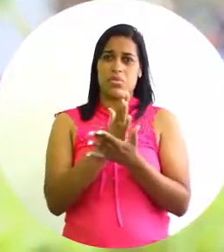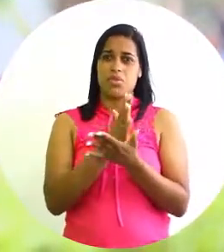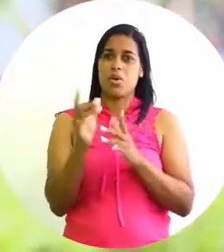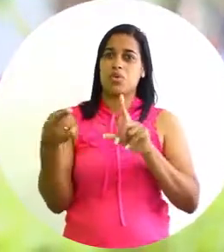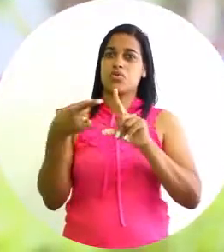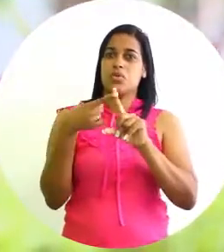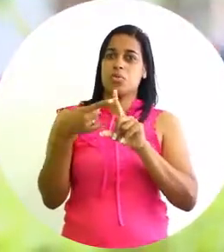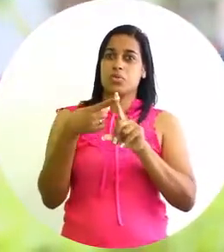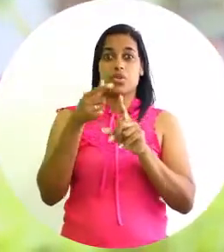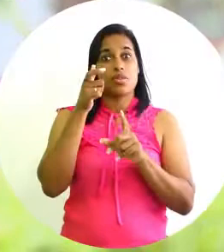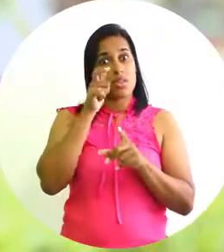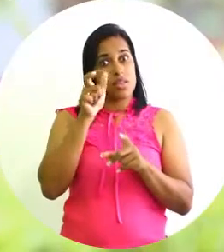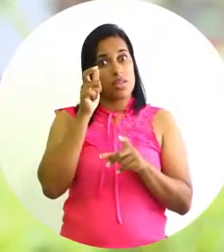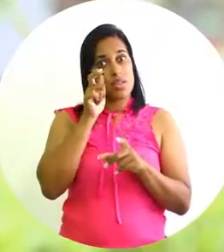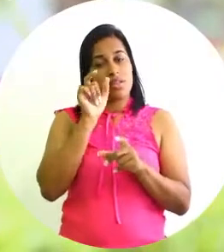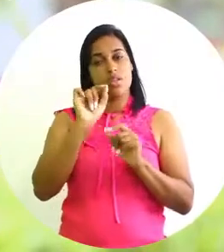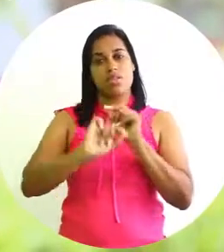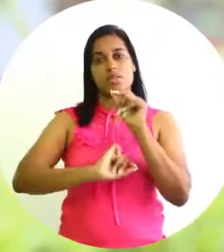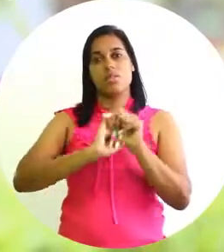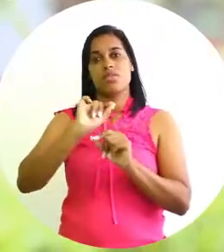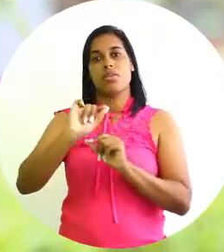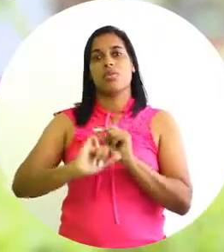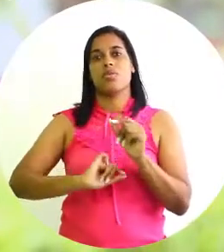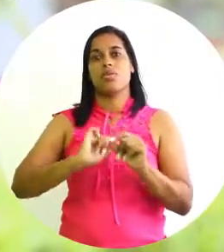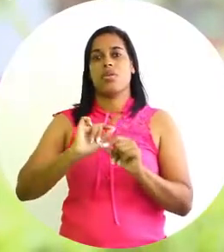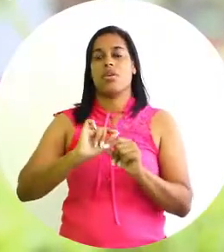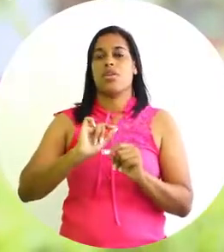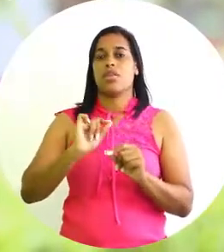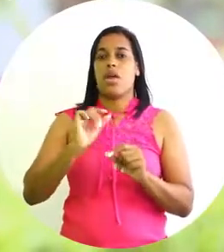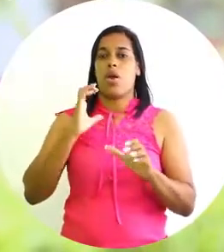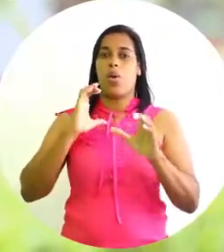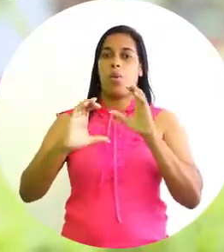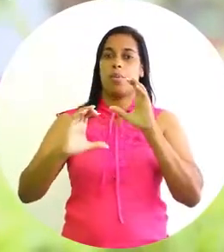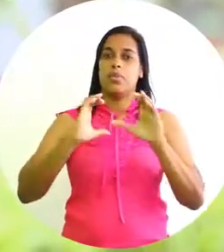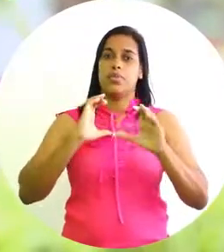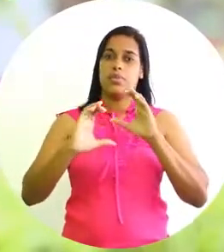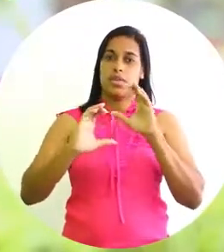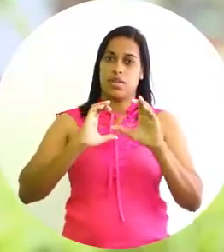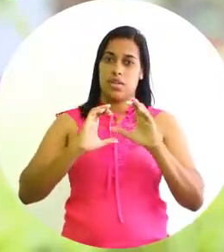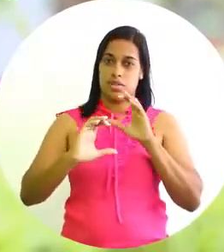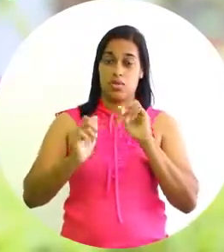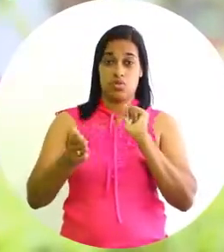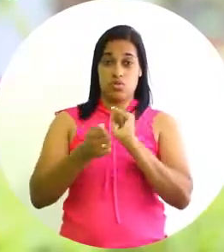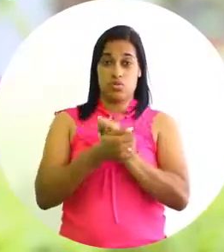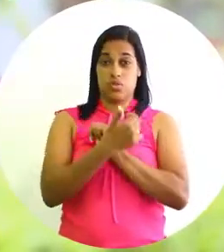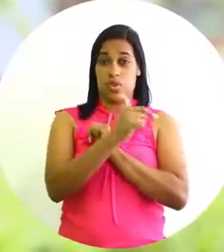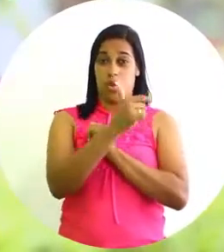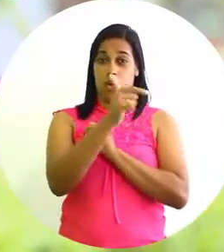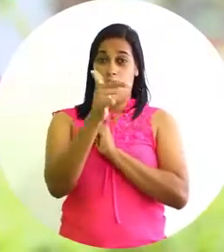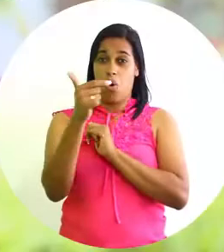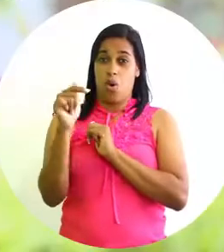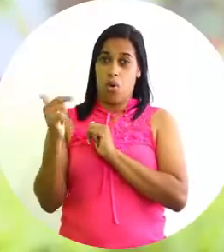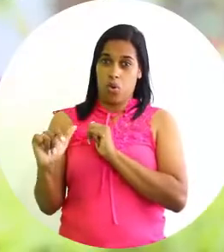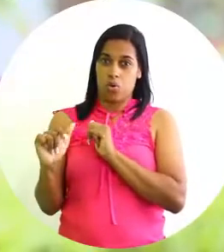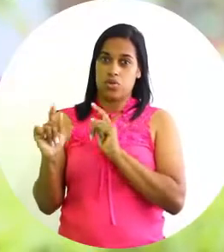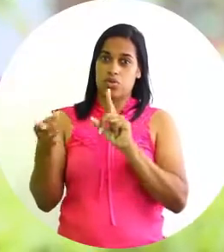bem interessantes, que é da compatibilidade e da comunicação. Junto aos outros objetivos